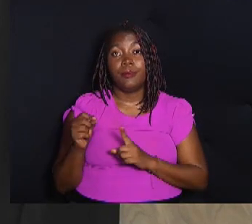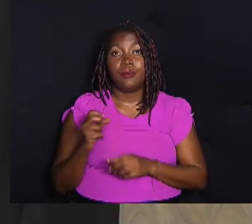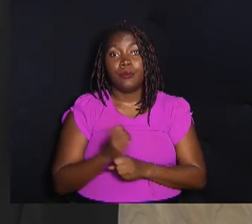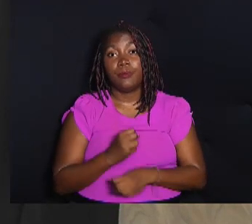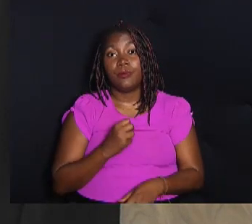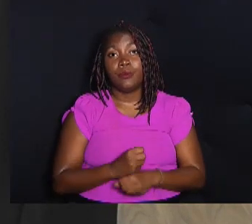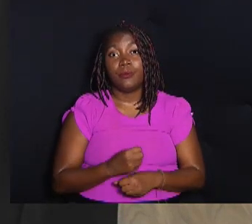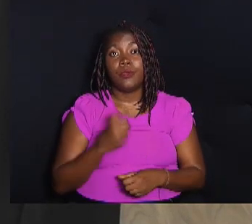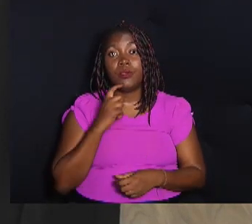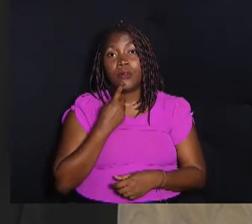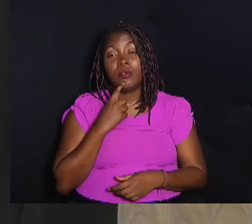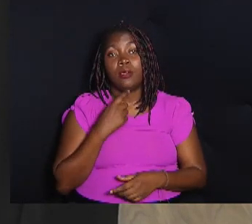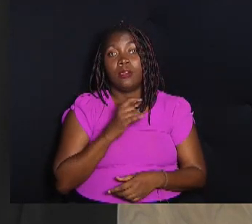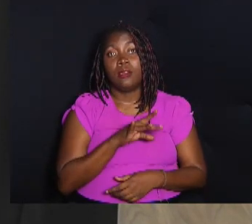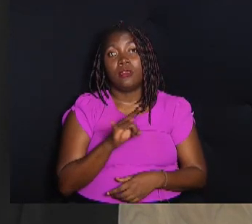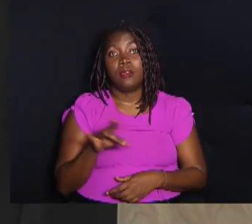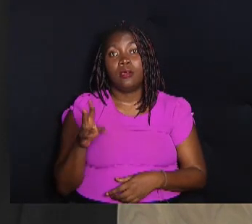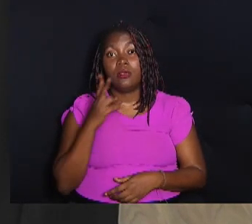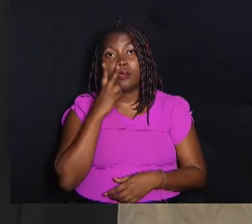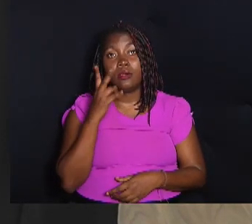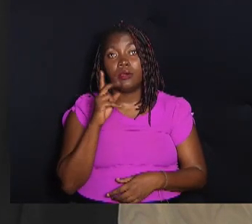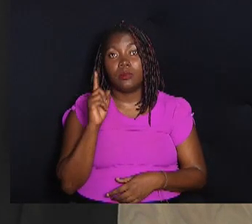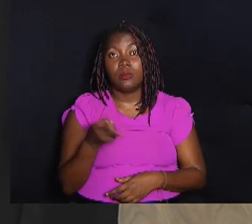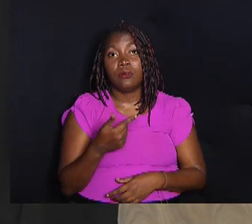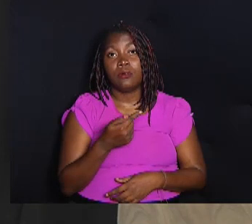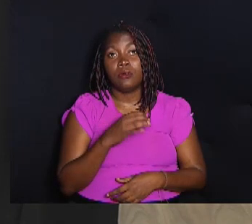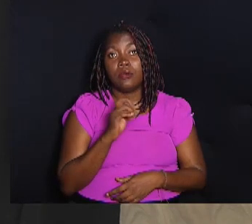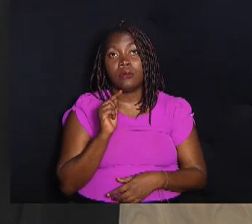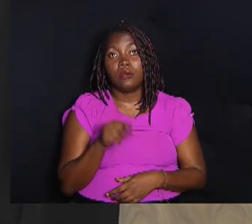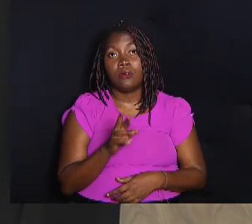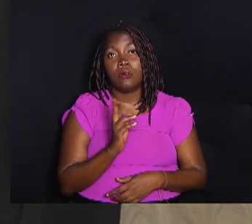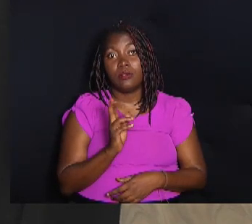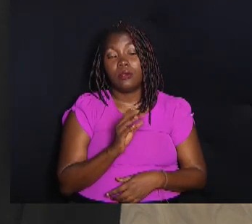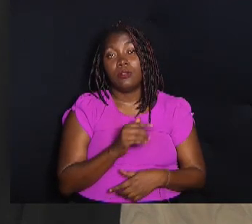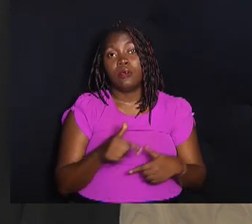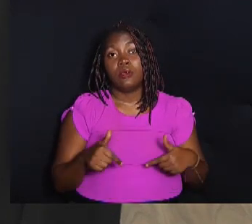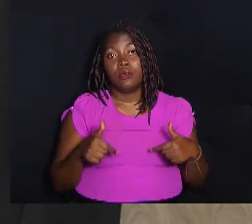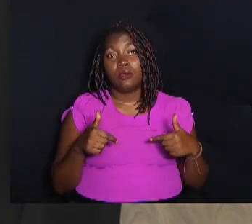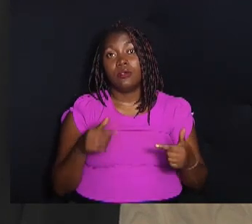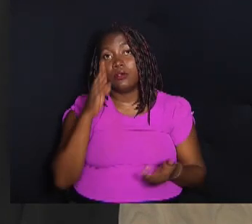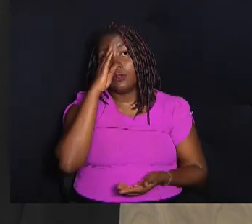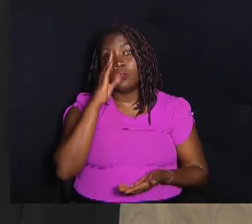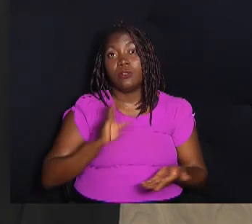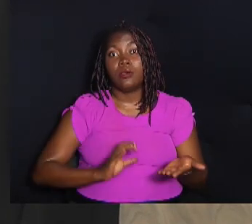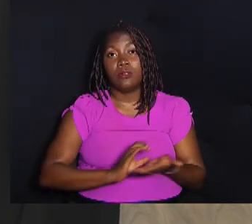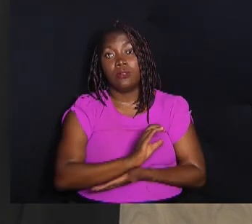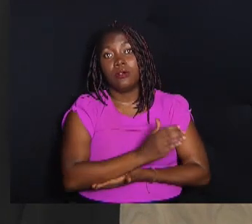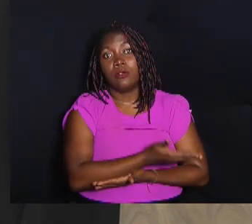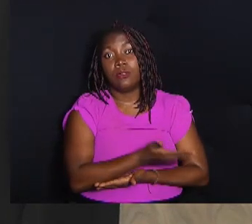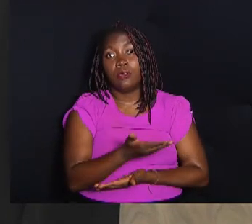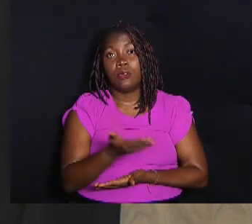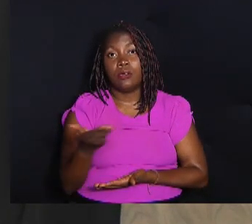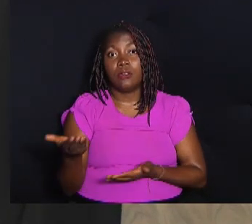de Campinas cada vereador R 2 mil 700.000 para ações e as destinações para as respectivas